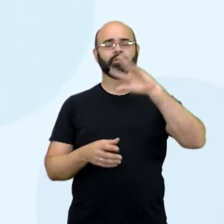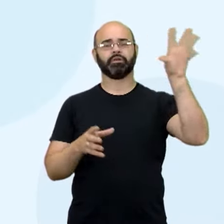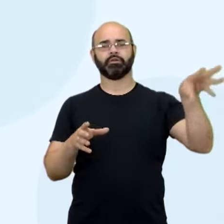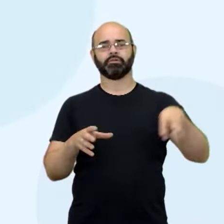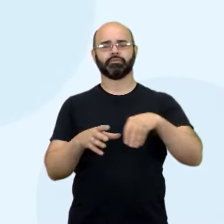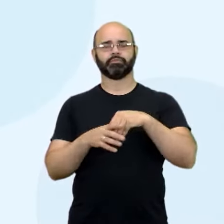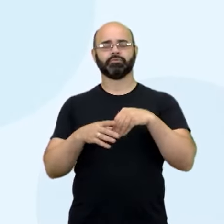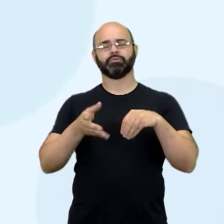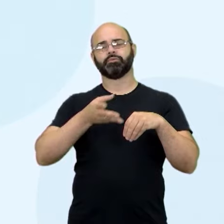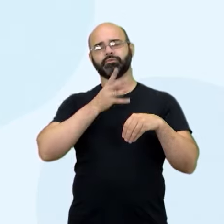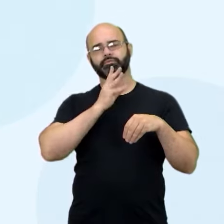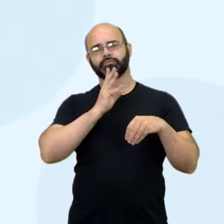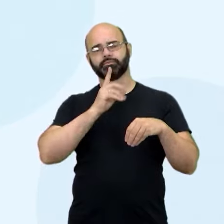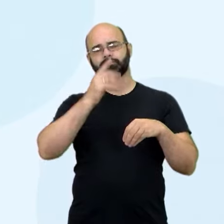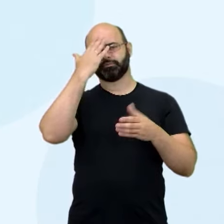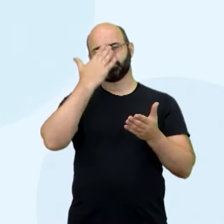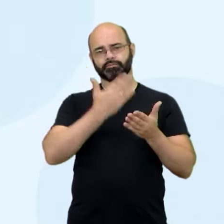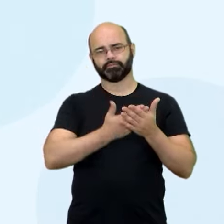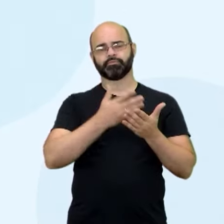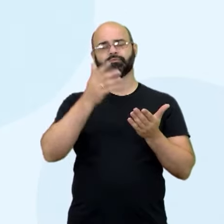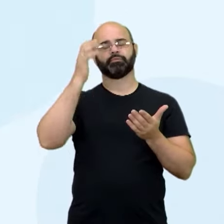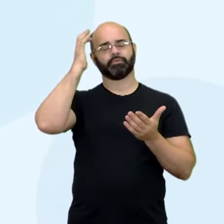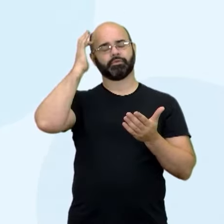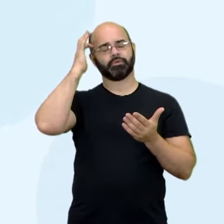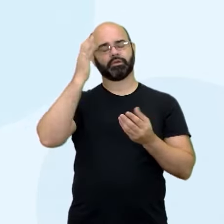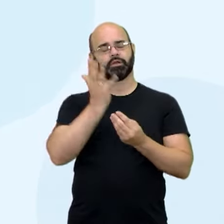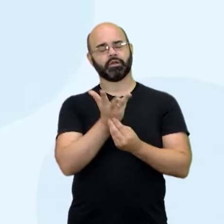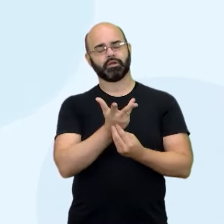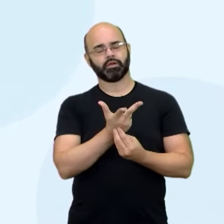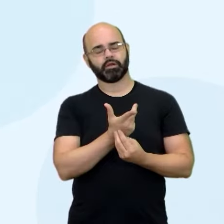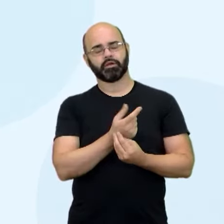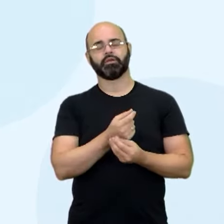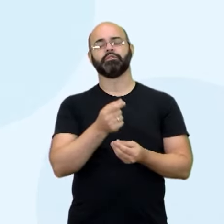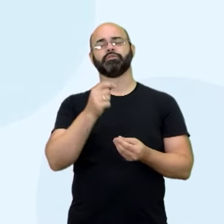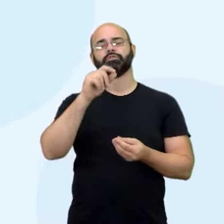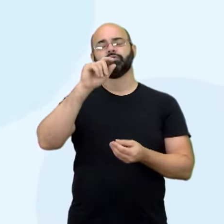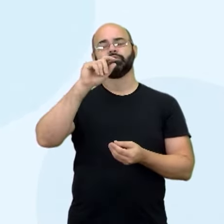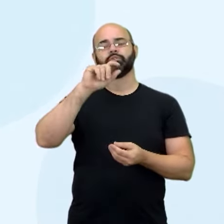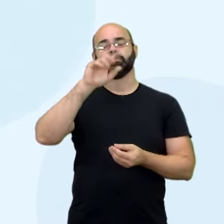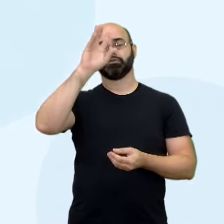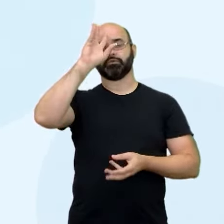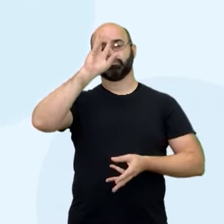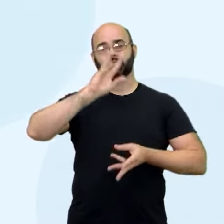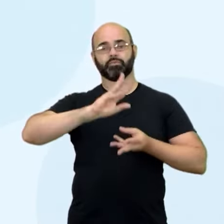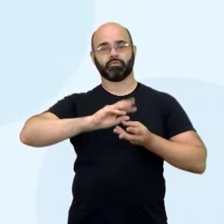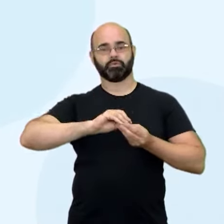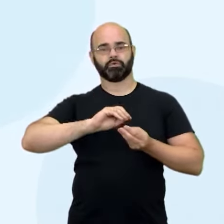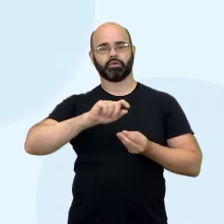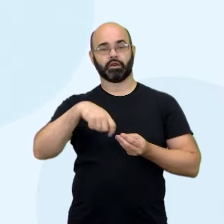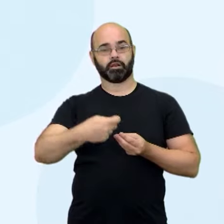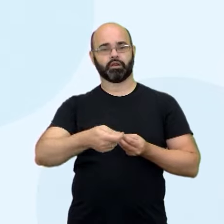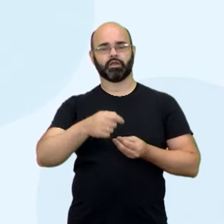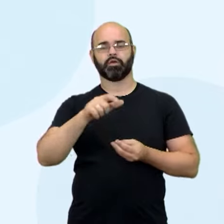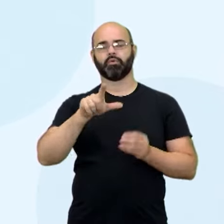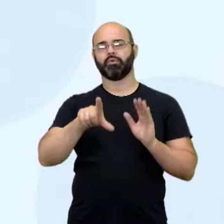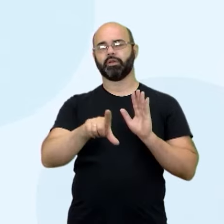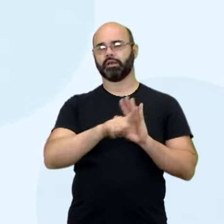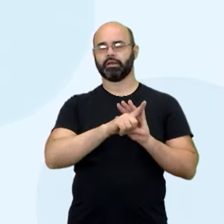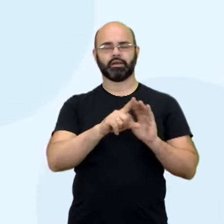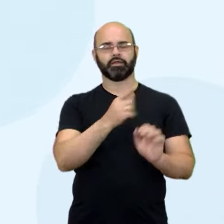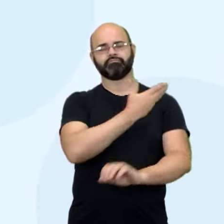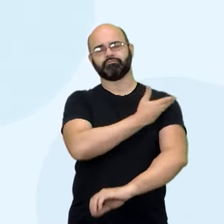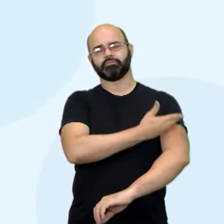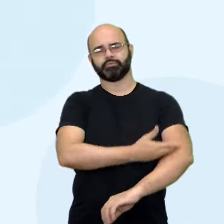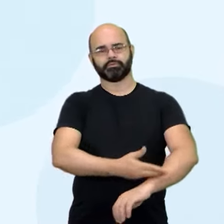conhecimento, as crenças, a arte, a moral, a lei, os costumes e todos os hábitos e capacidades adquiridas